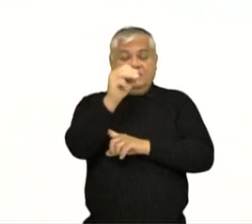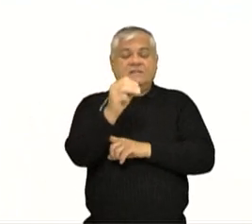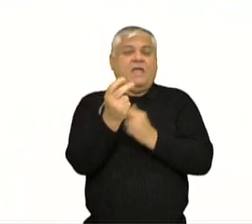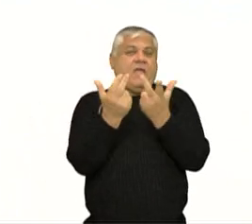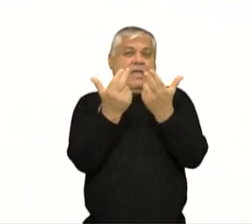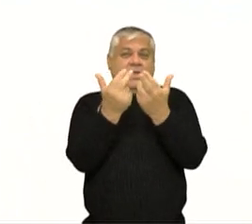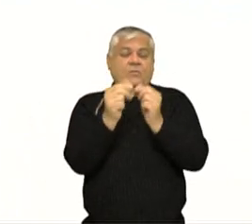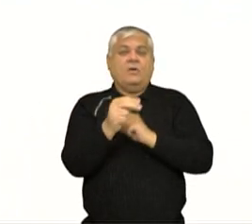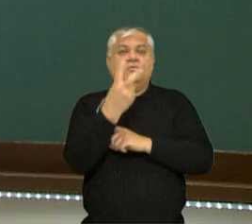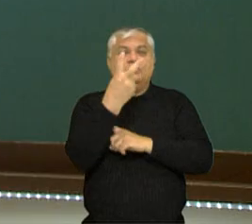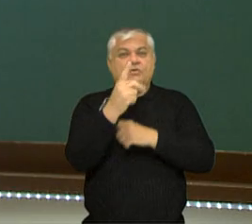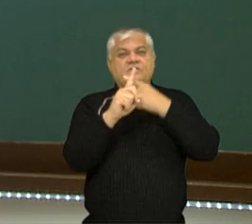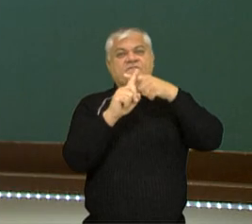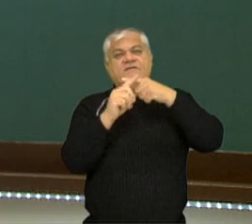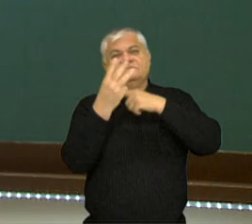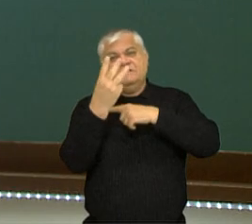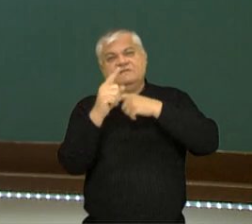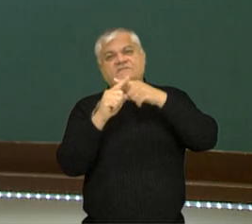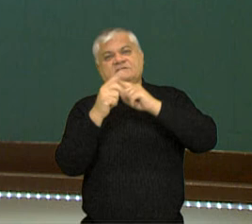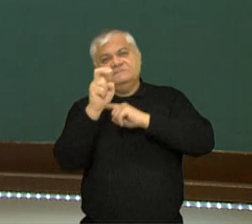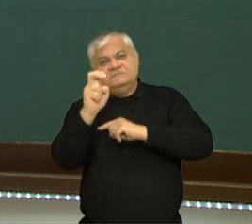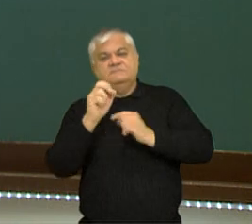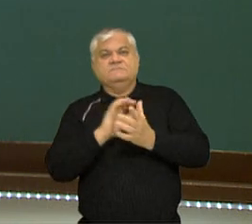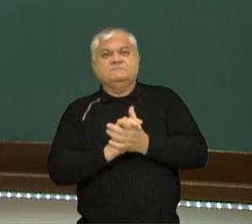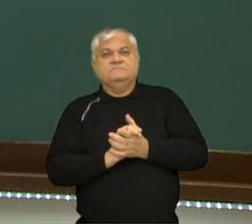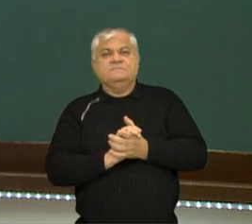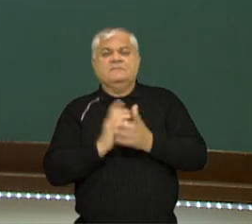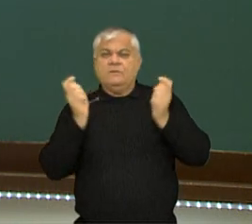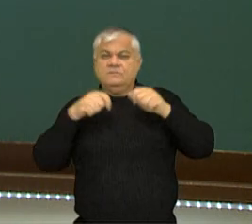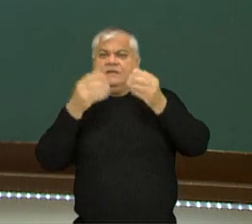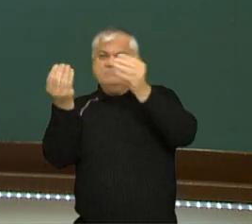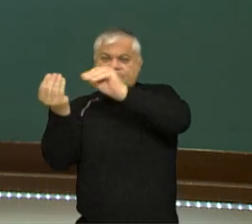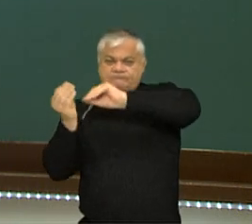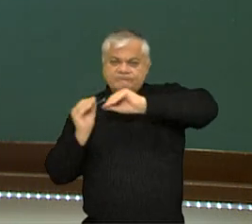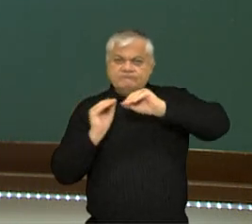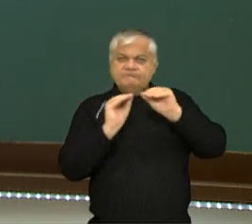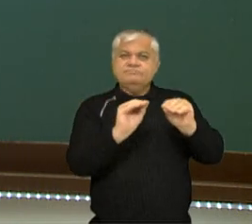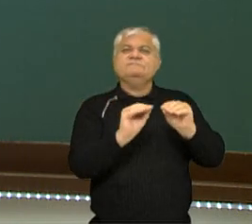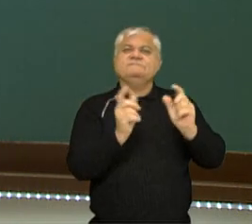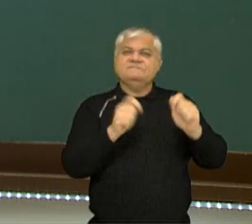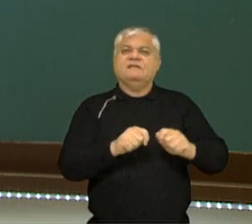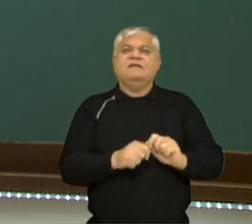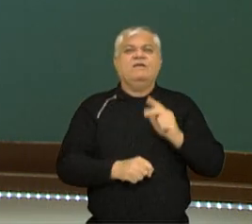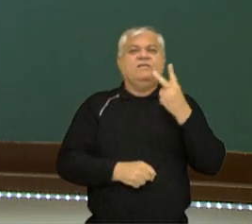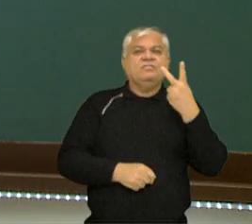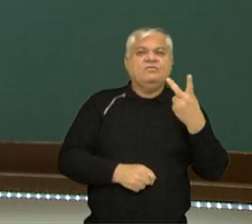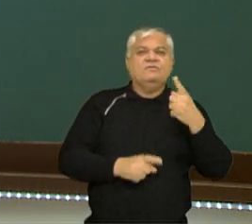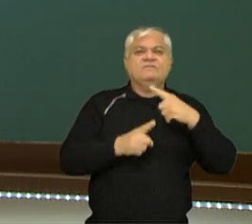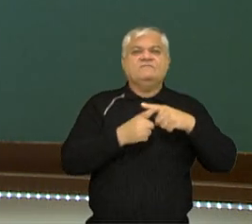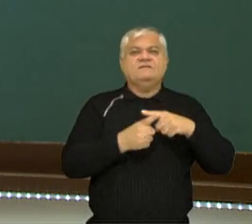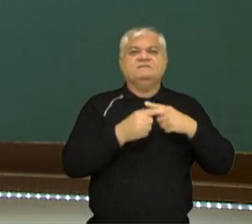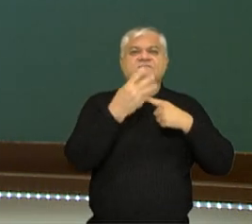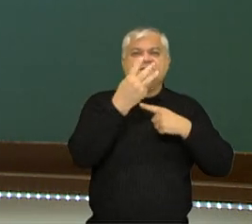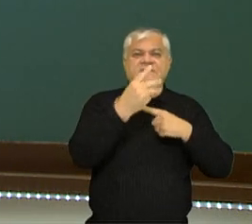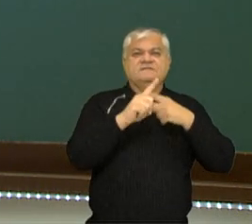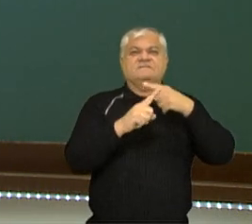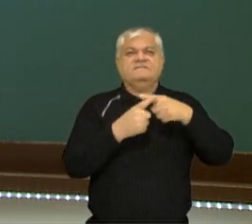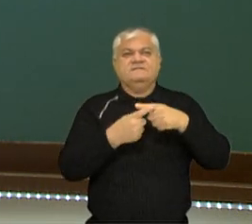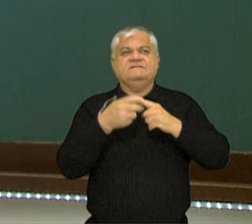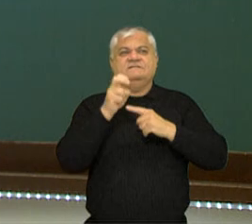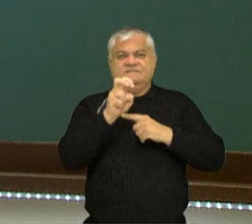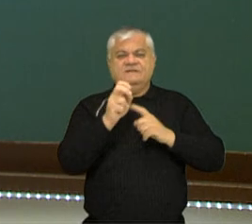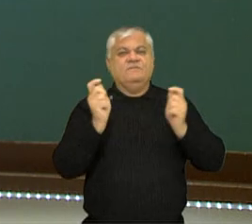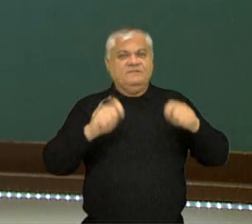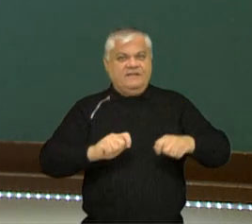mesma coisa que 2 vezes 3 vezes 5. Então eu posso reescrever esse 30 na forma de